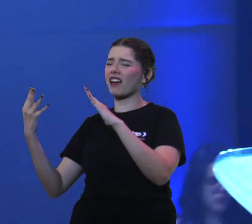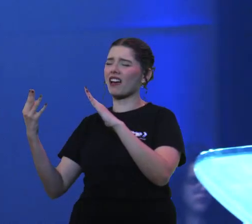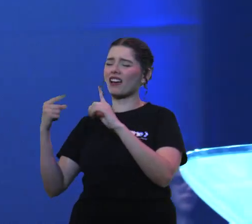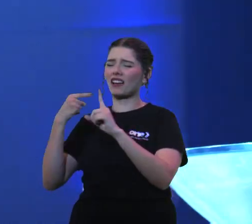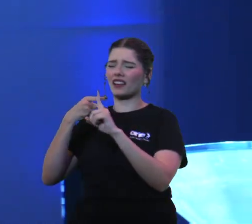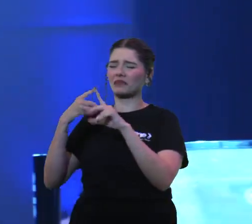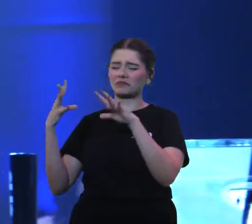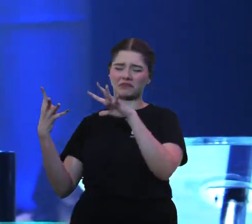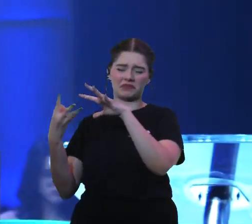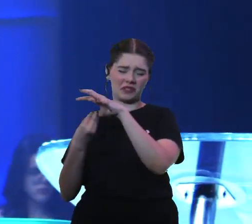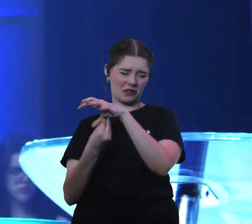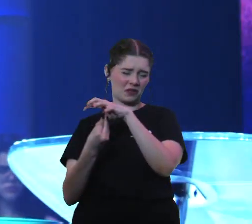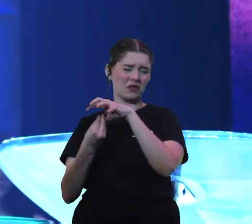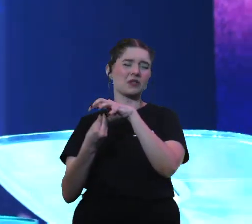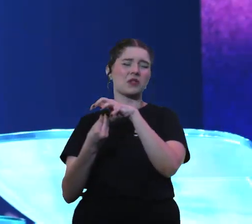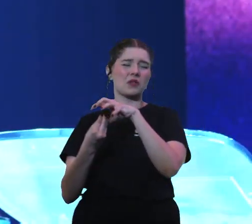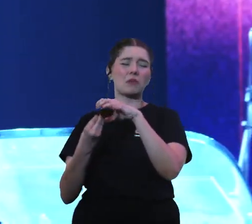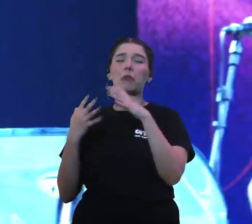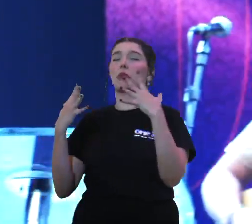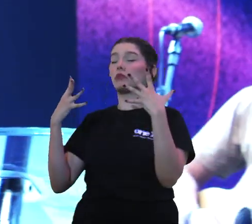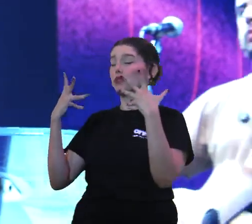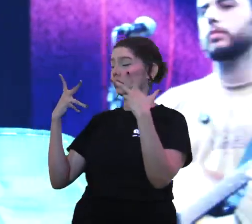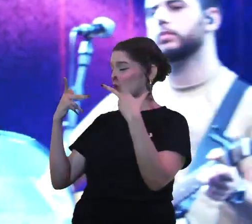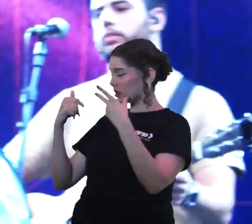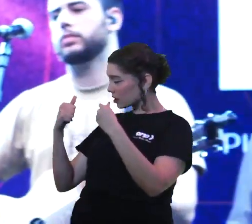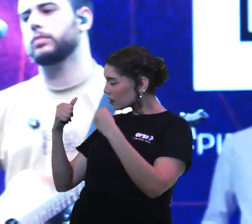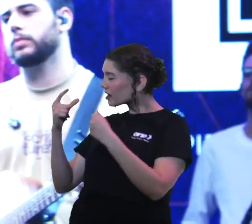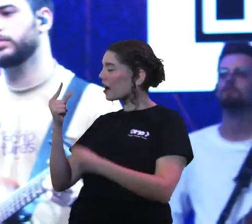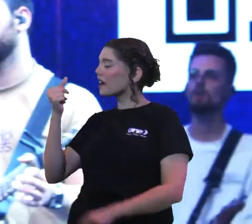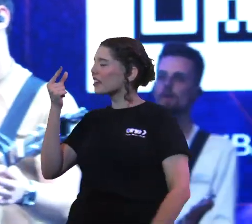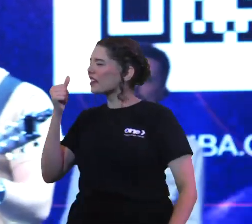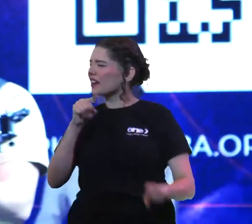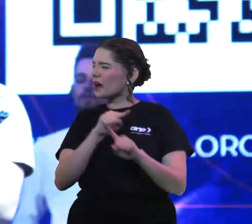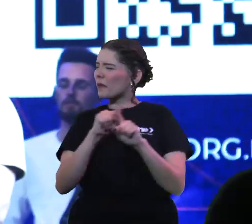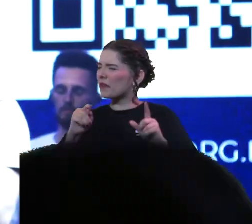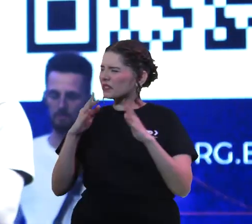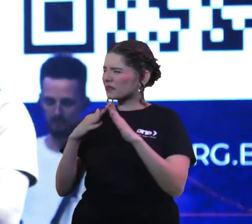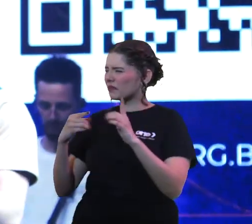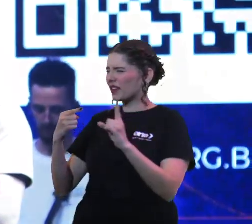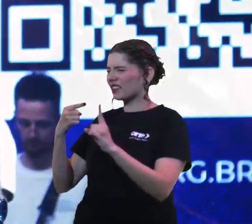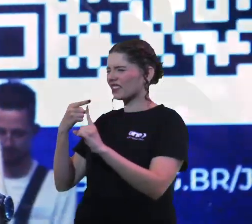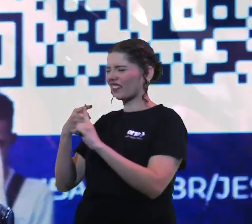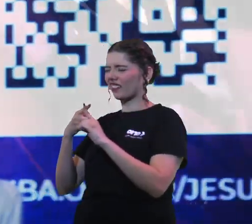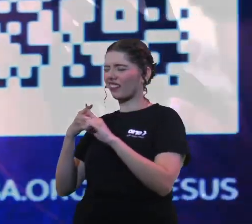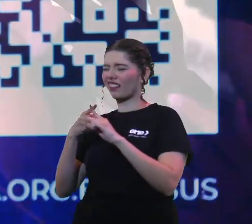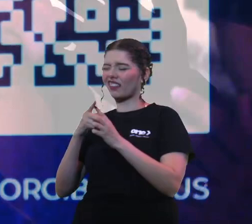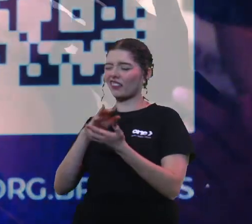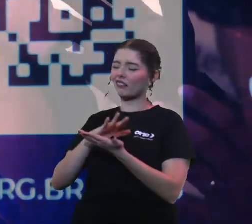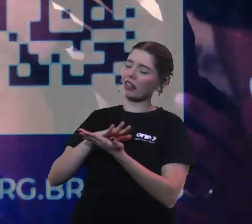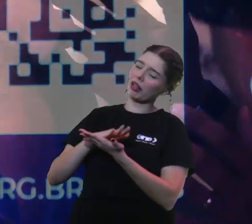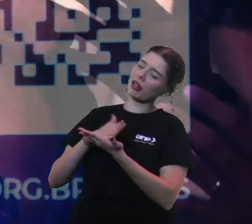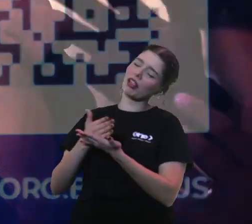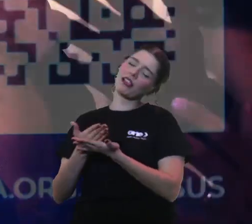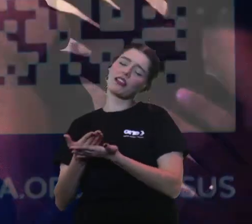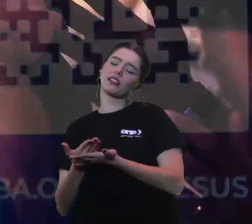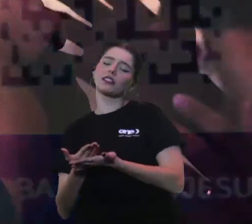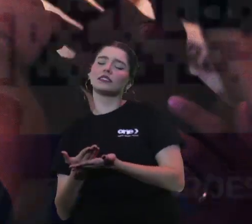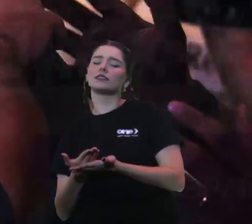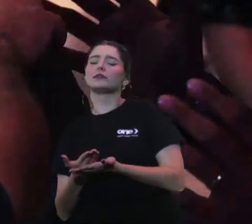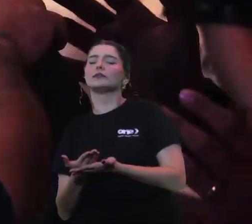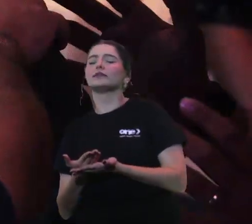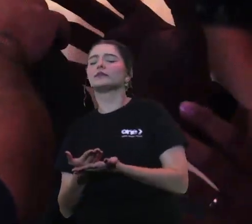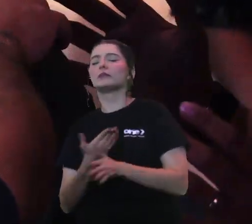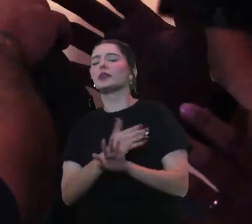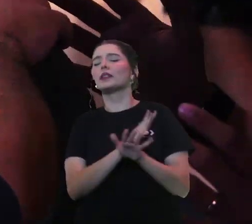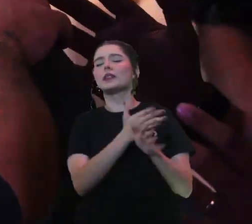muito pomposa, muito rica, muito conhecida, mas era uma igreja morna, que havia perdido o seu amor pelo Senhor. Por isso eu quero